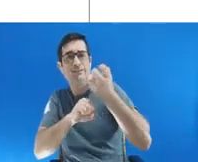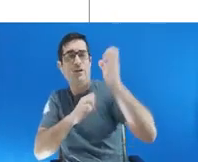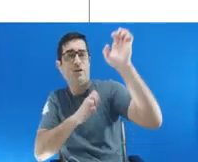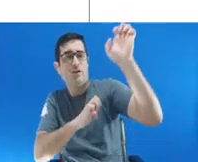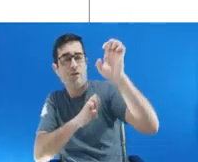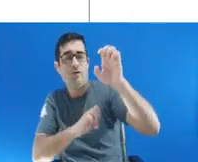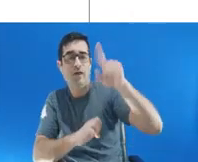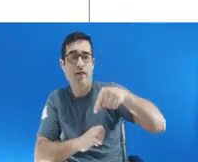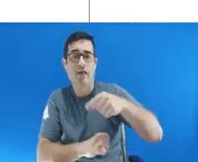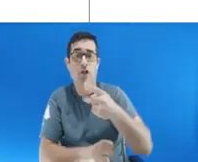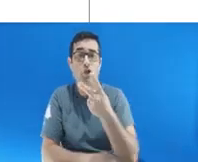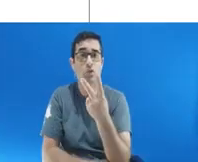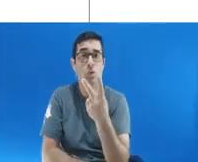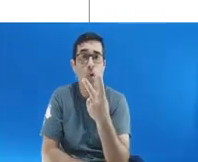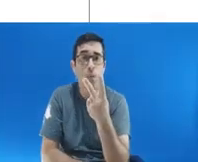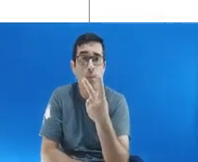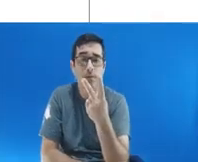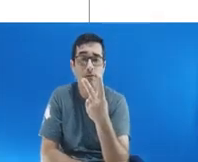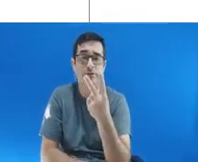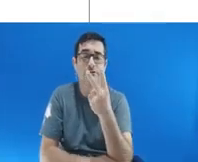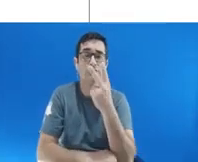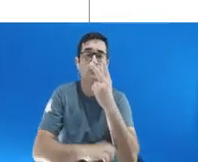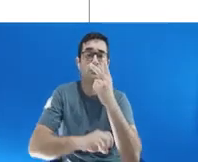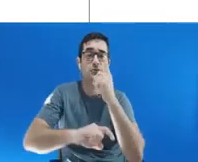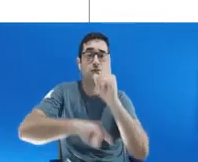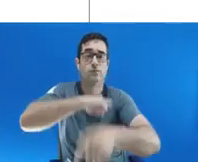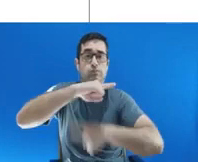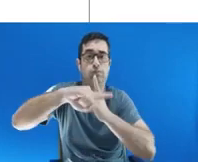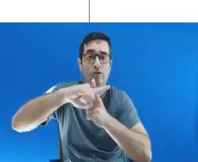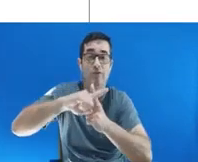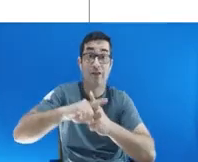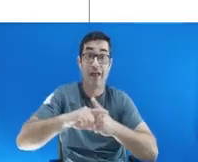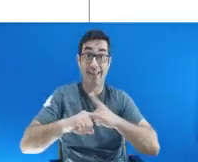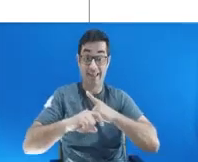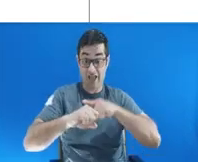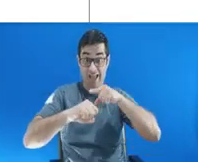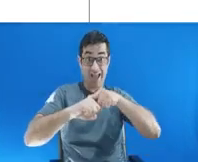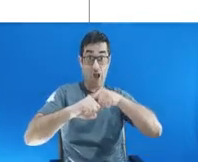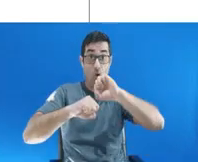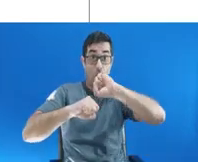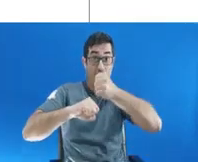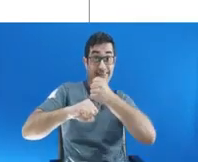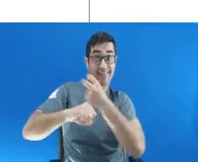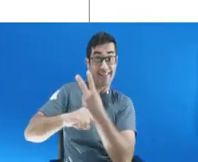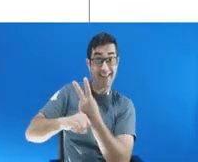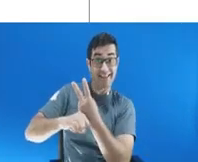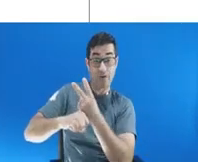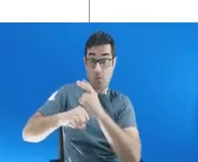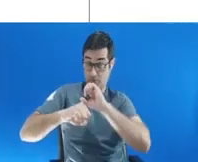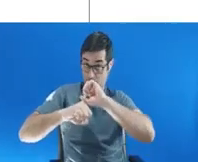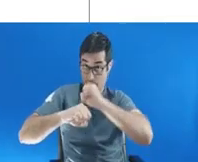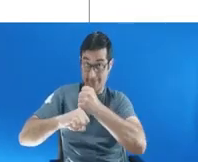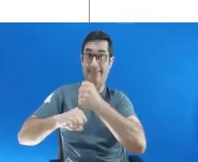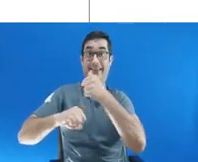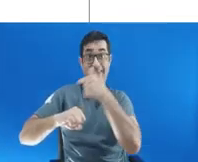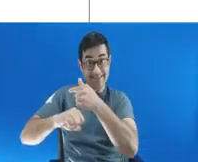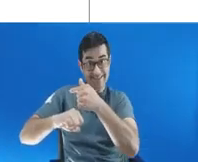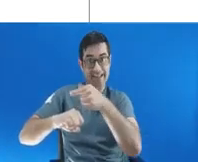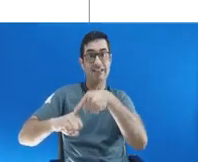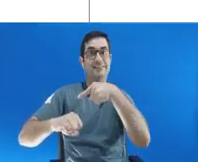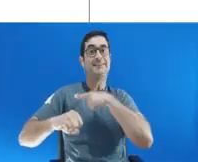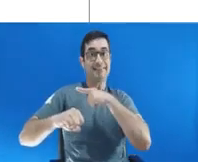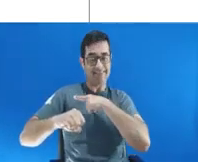Então, ele tem 87 prótons, mas ele sente atração como se fosse a carga de apenas 2 prótons e